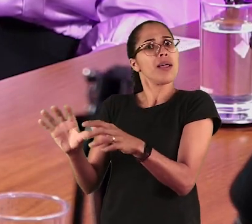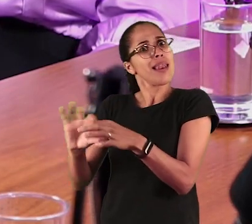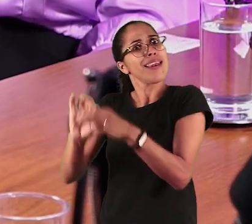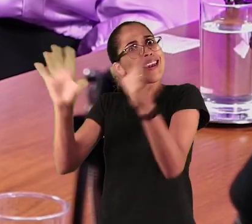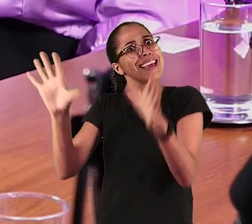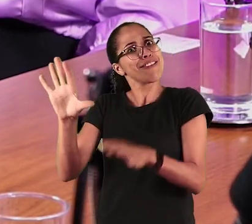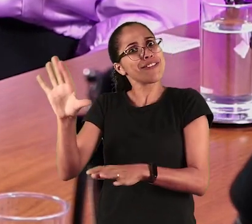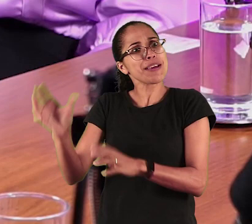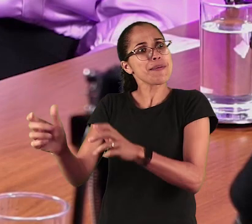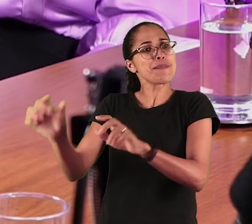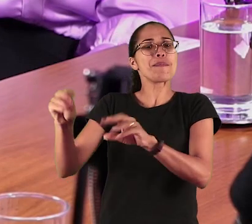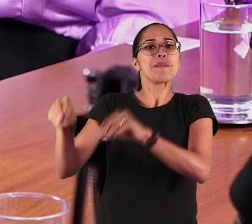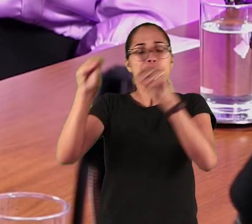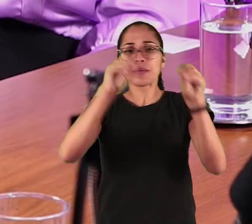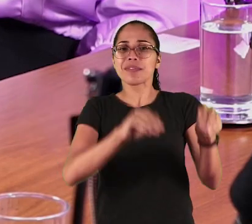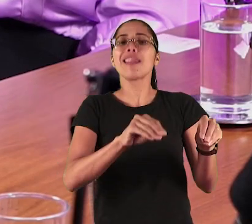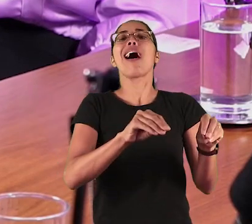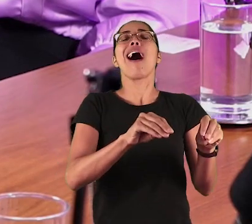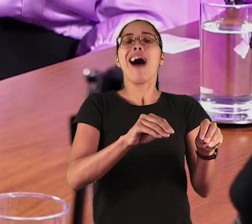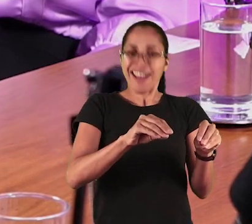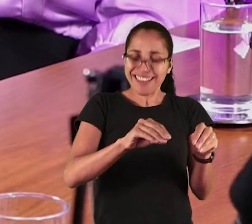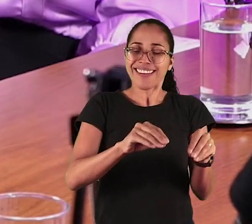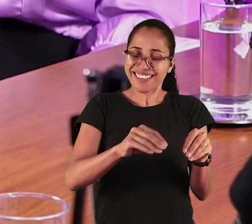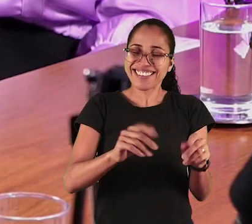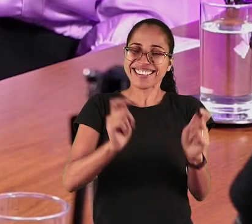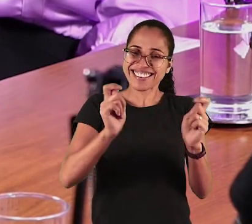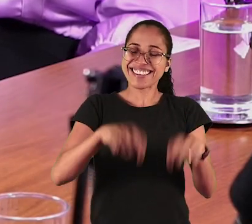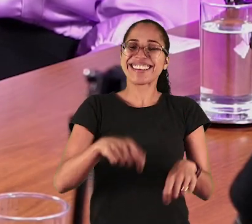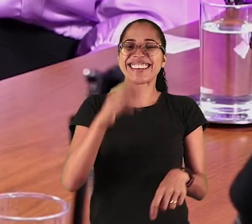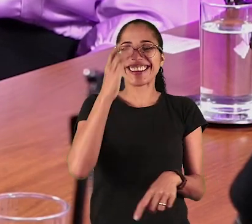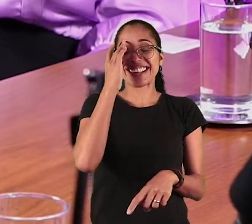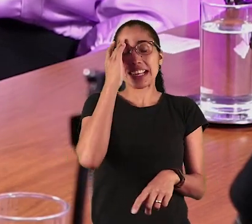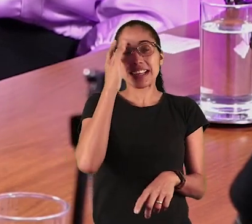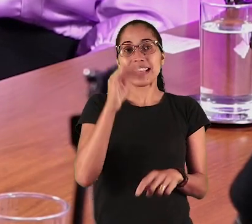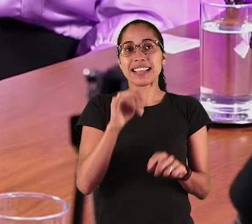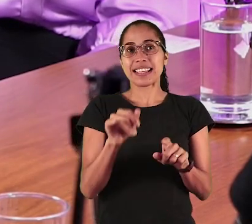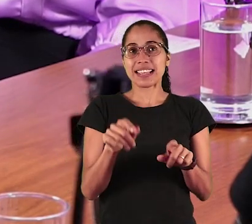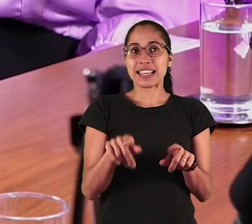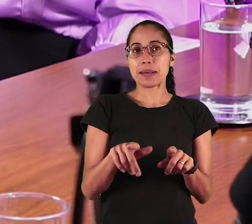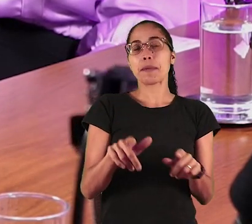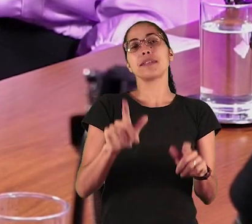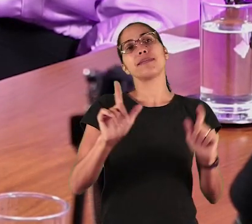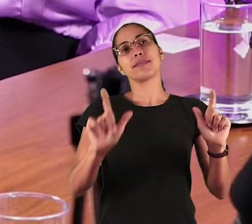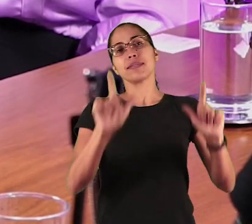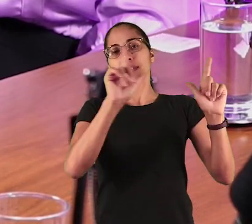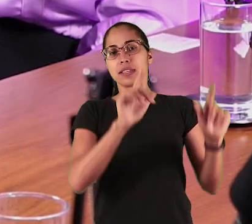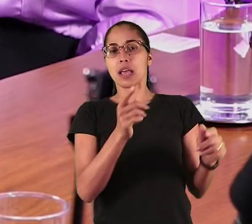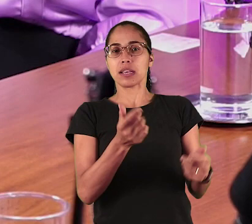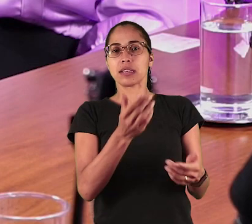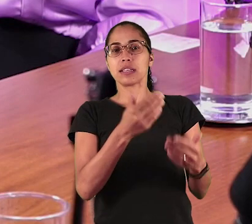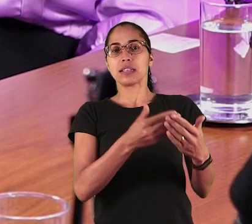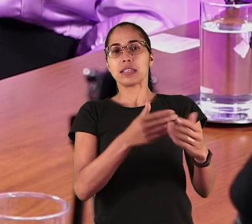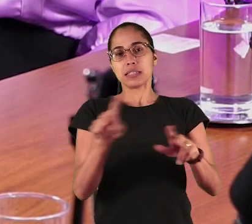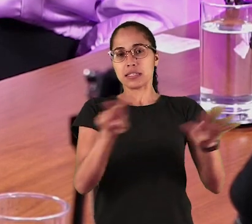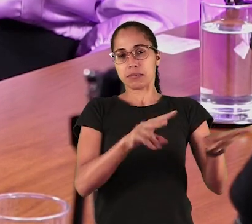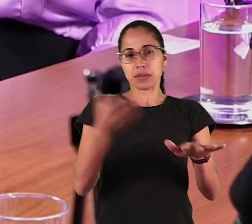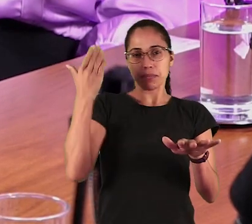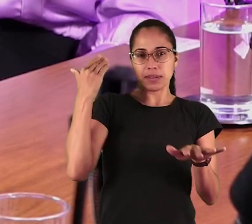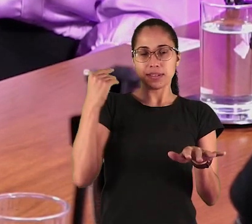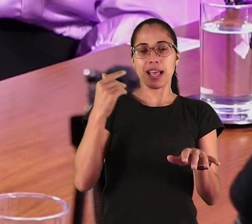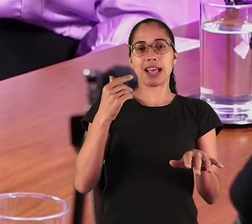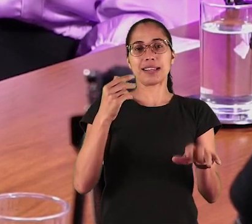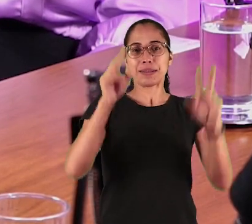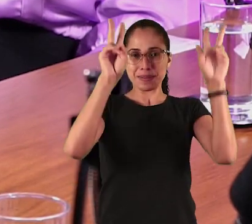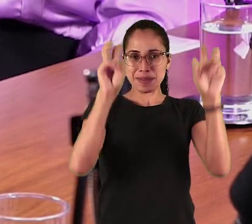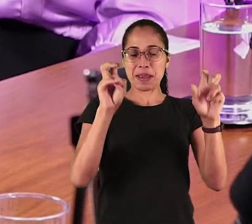também dentro dos nossos privilégios possibilidades e o painel da semana passada a gente fala muito sobre essa questão da